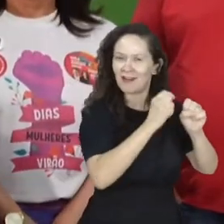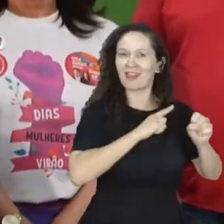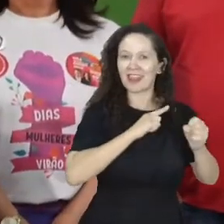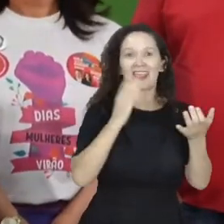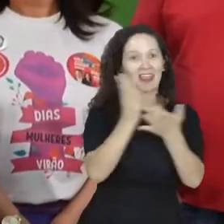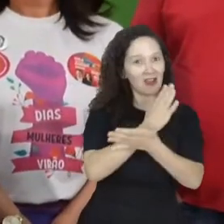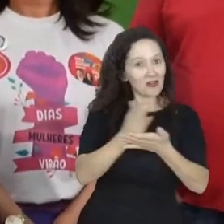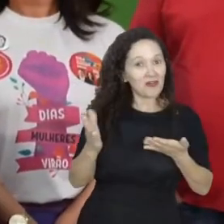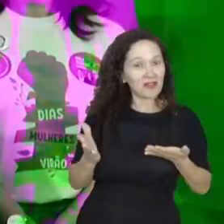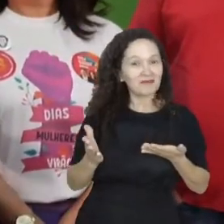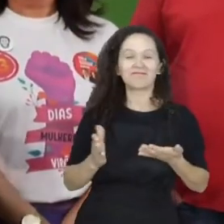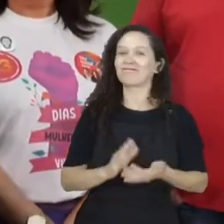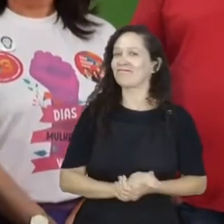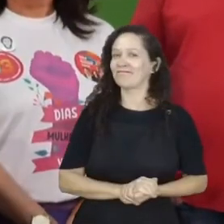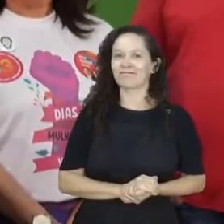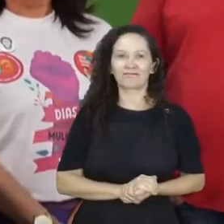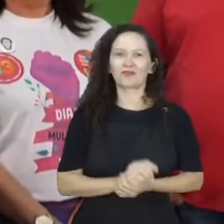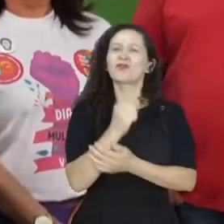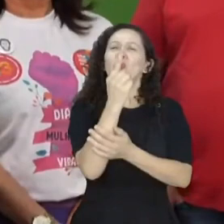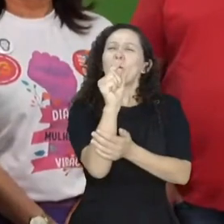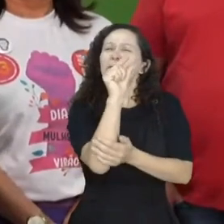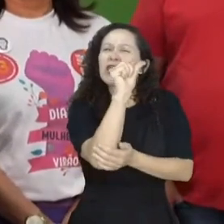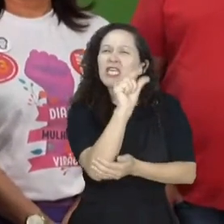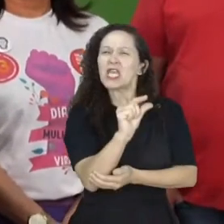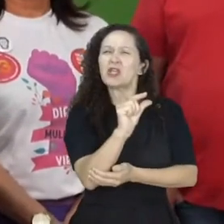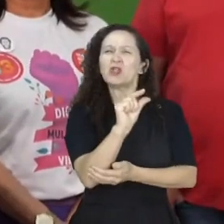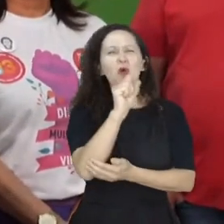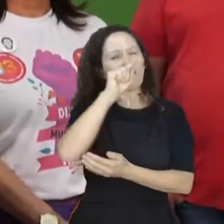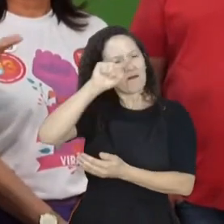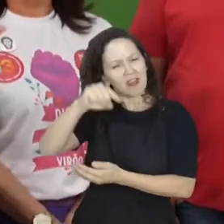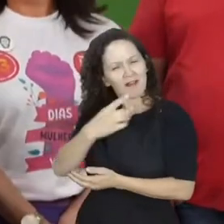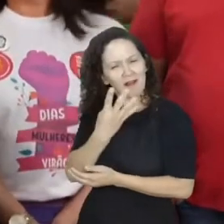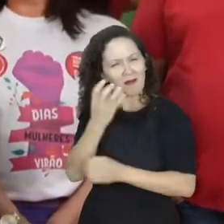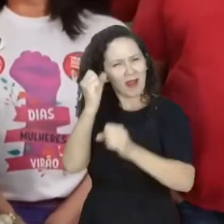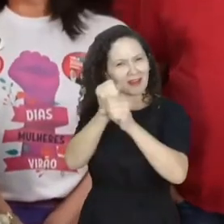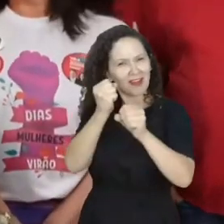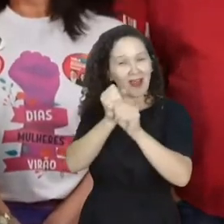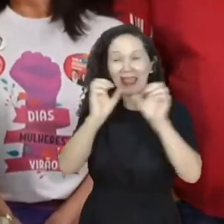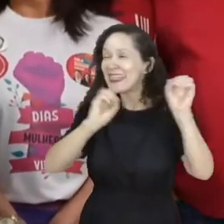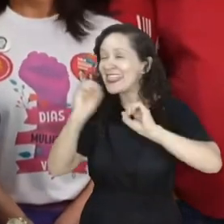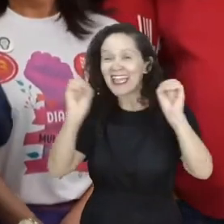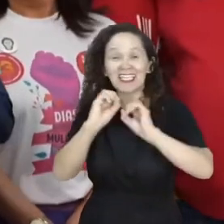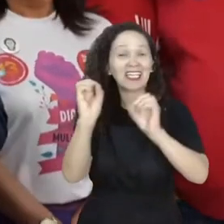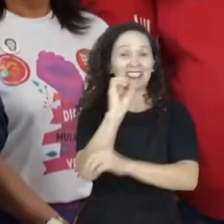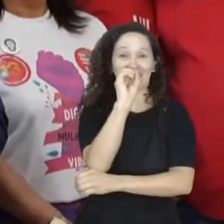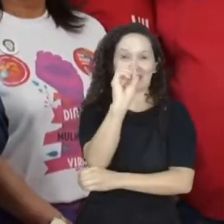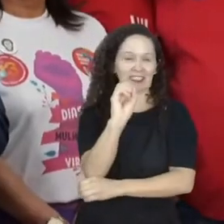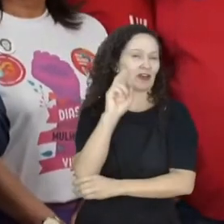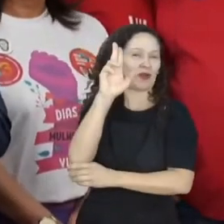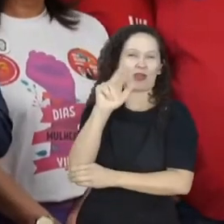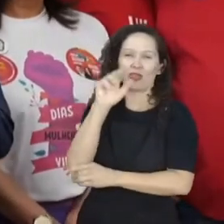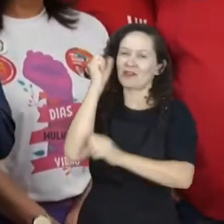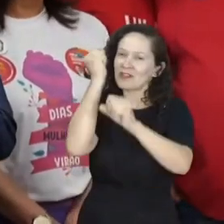Uma pedi demais. Meia. Um quarto de obra que ele fez aqui. Nada. Nunca fez